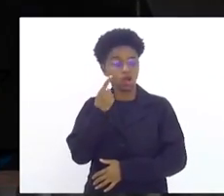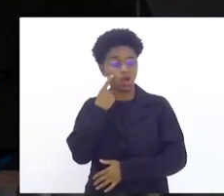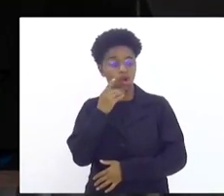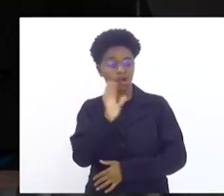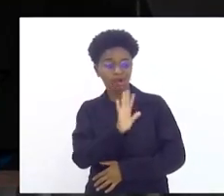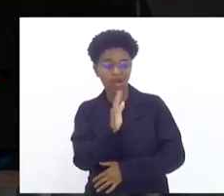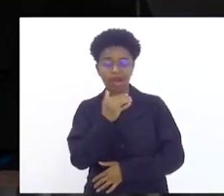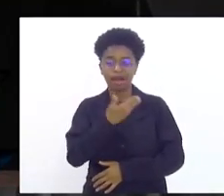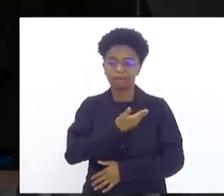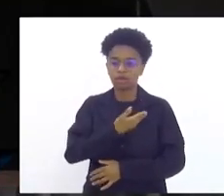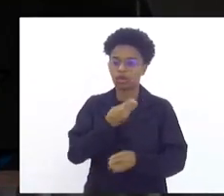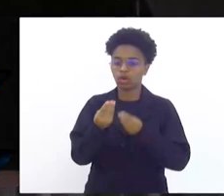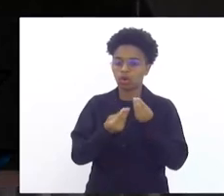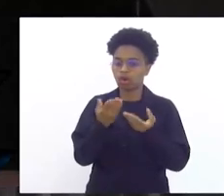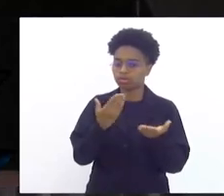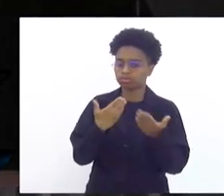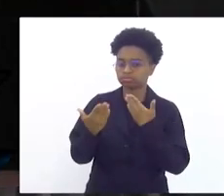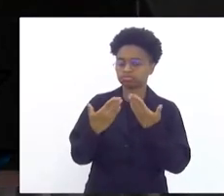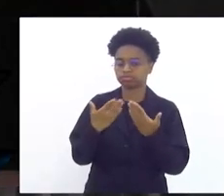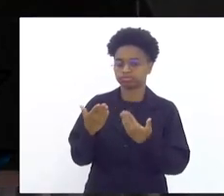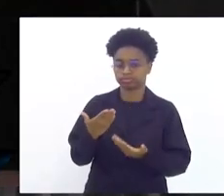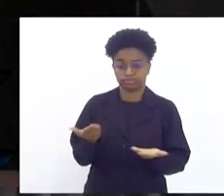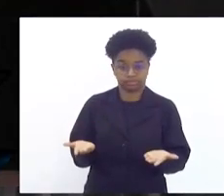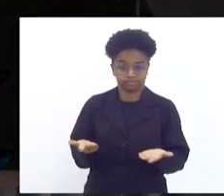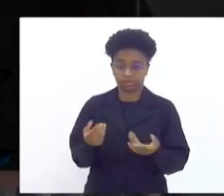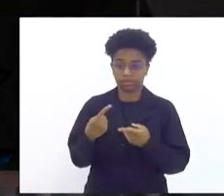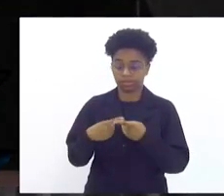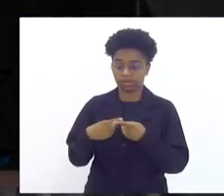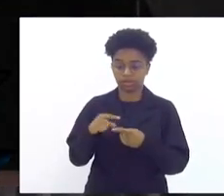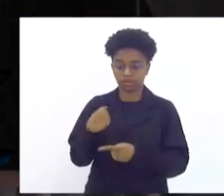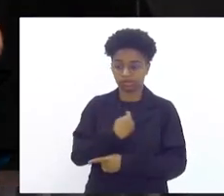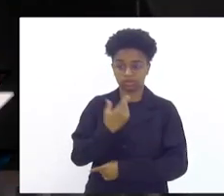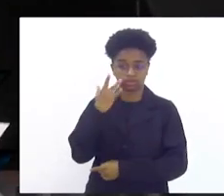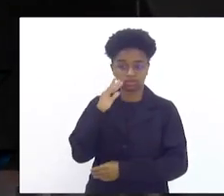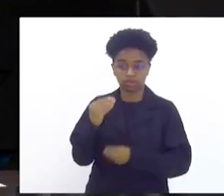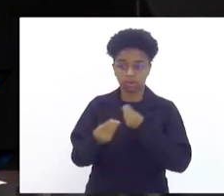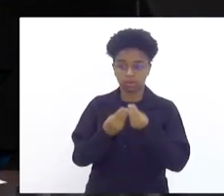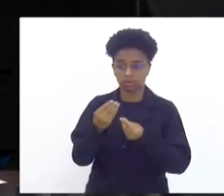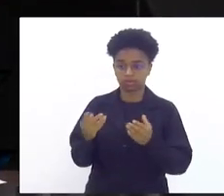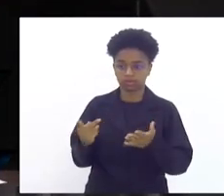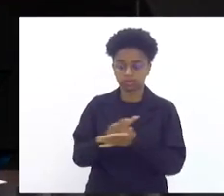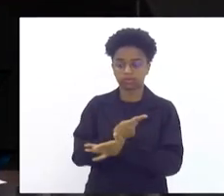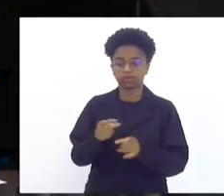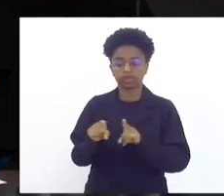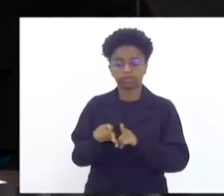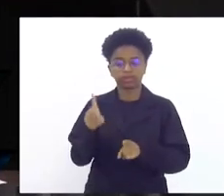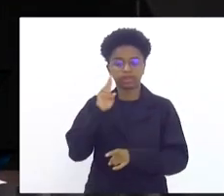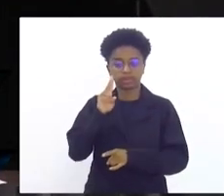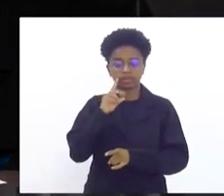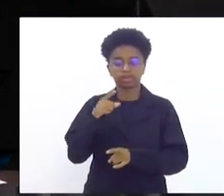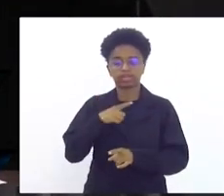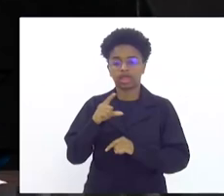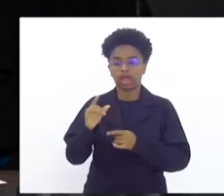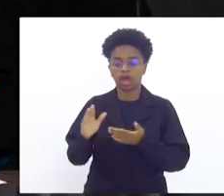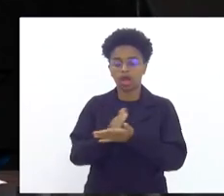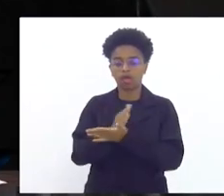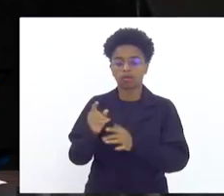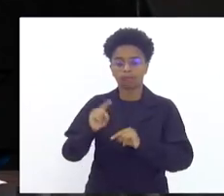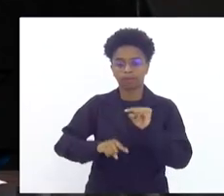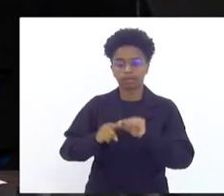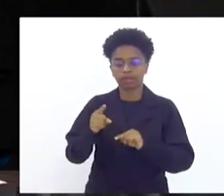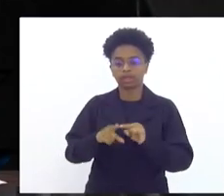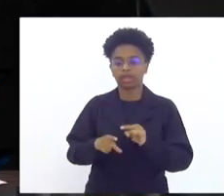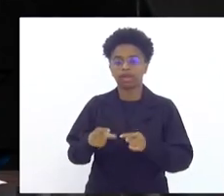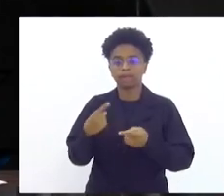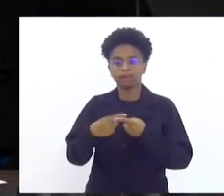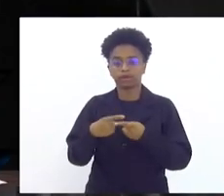como é que deve ter ficado esse diálogo lá né a gente não sabe como é que foi E lembrando que assim peguei algumas matérias aqui o governo Lula